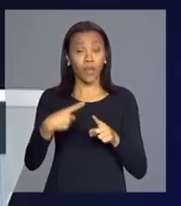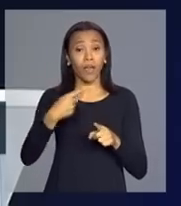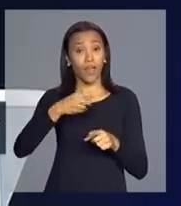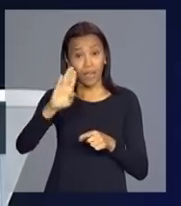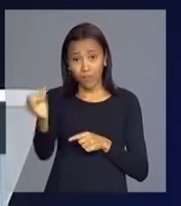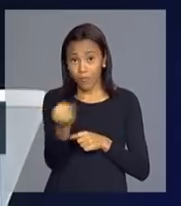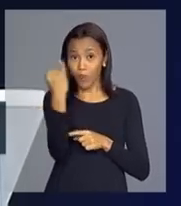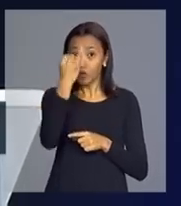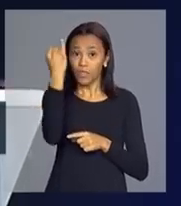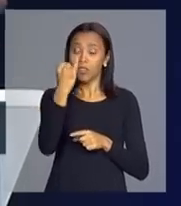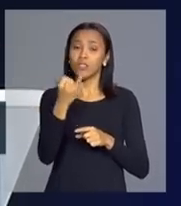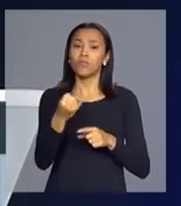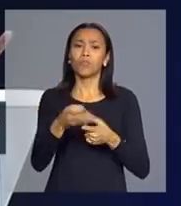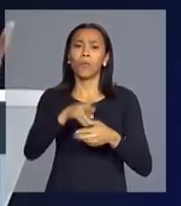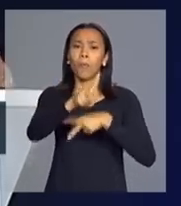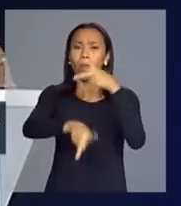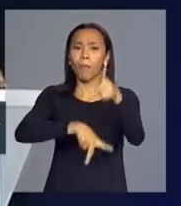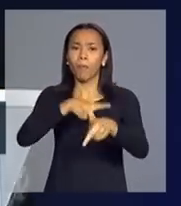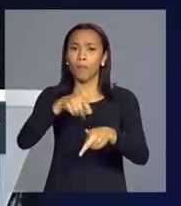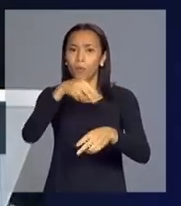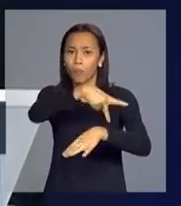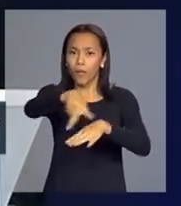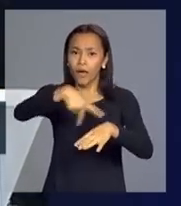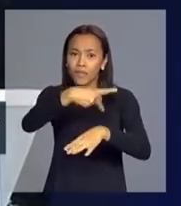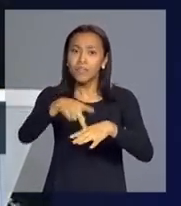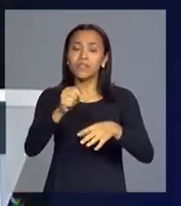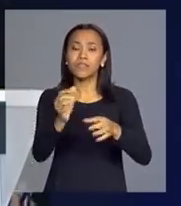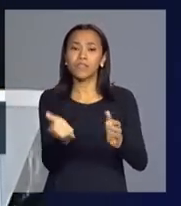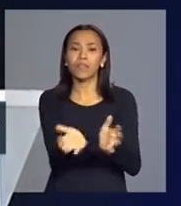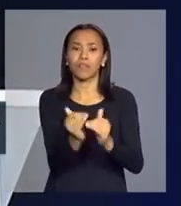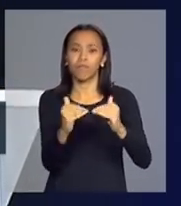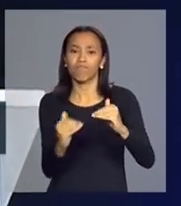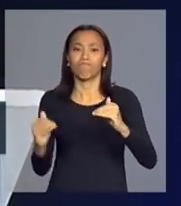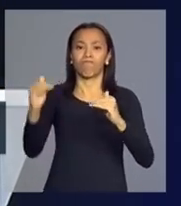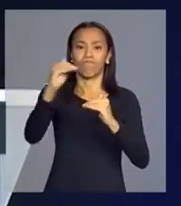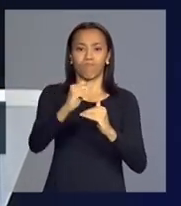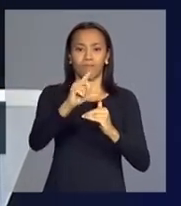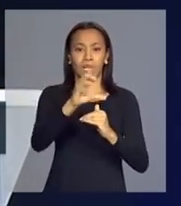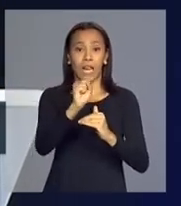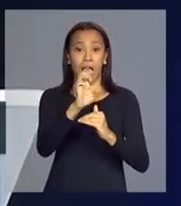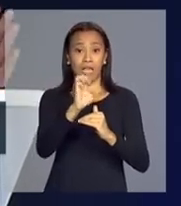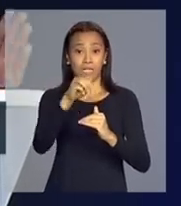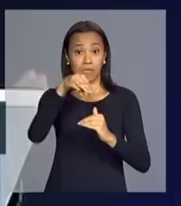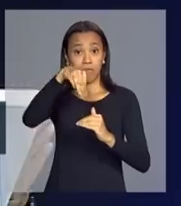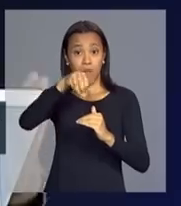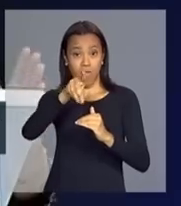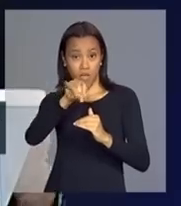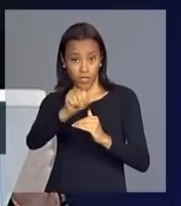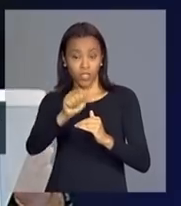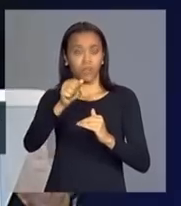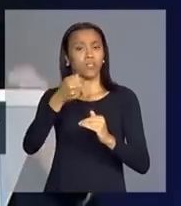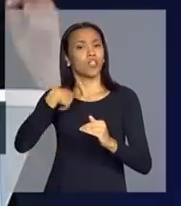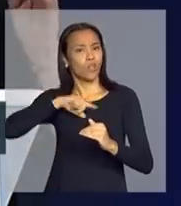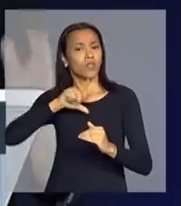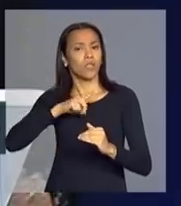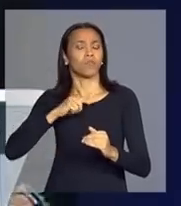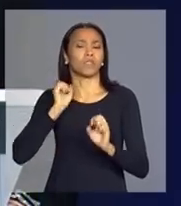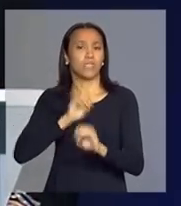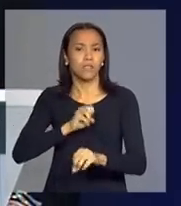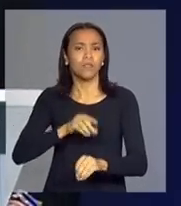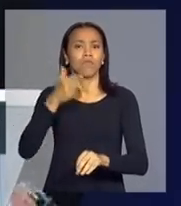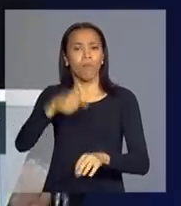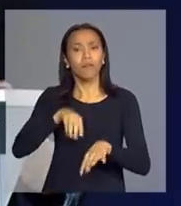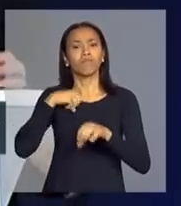ser um país de classe média, que é educação. Educação e mais educação, que a gente obtém com